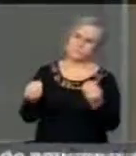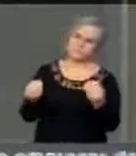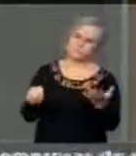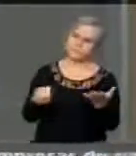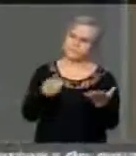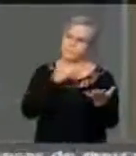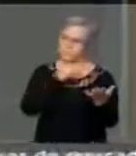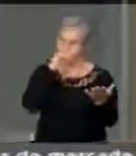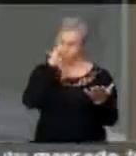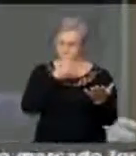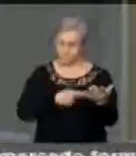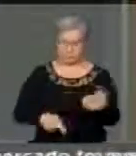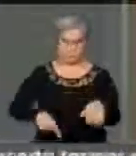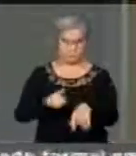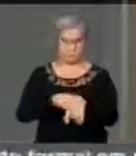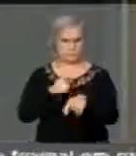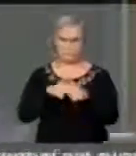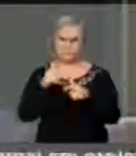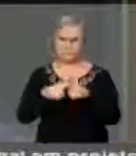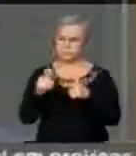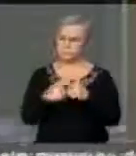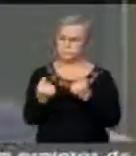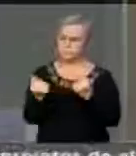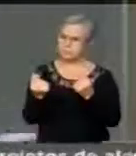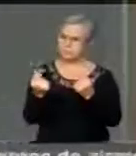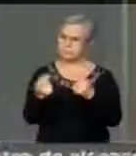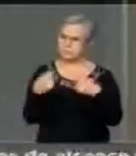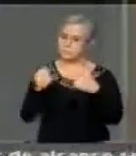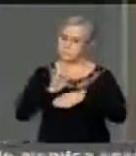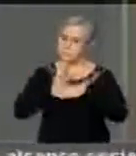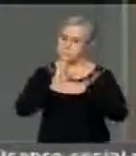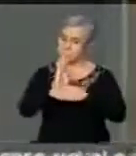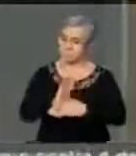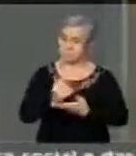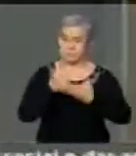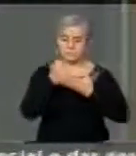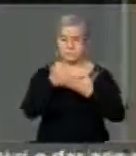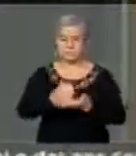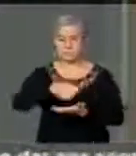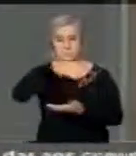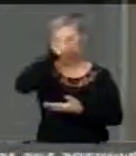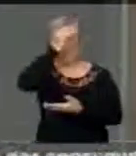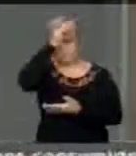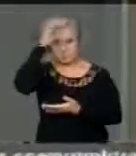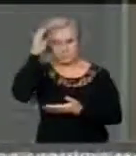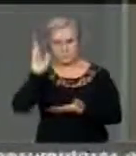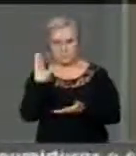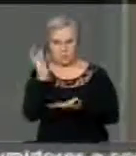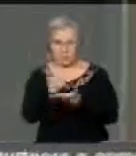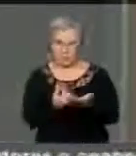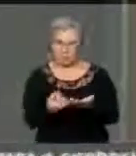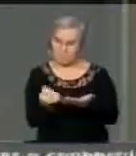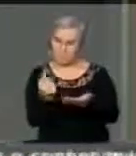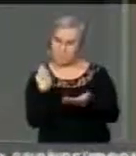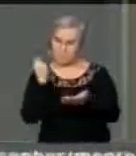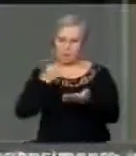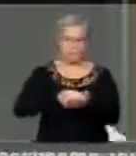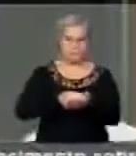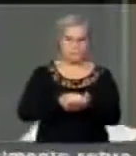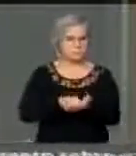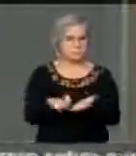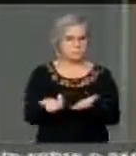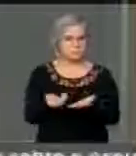de crise, o ente público tem que ser solidário ao contribuinte e não meter a mão no bolso para justificar esse tipo